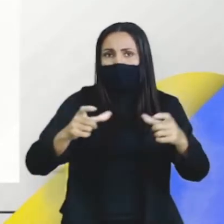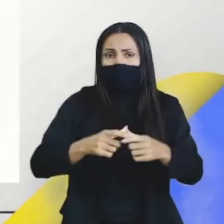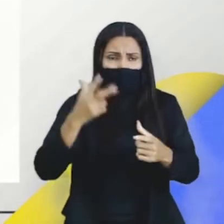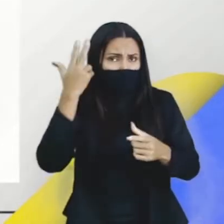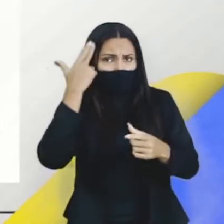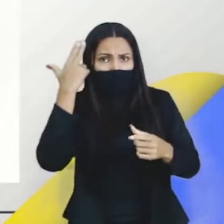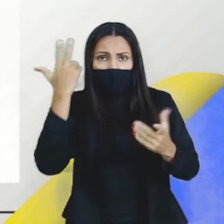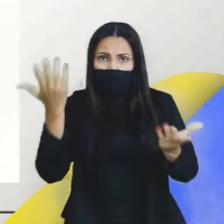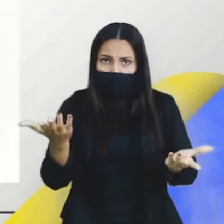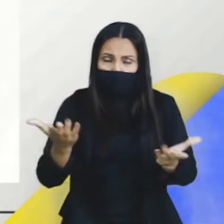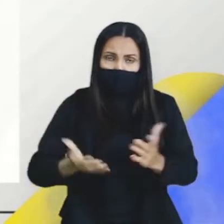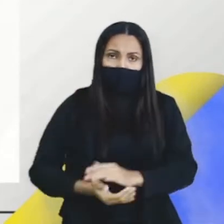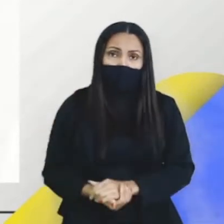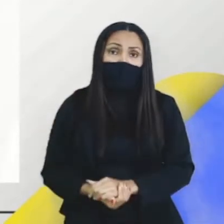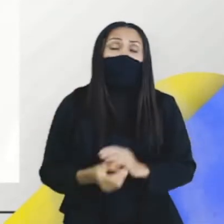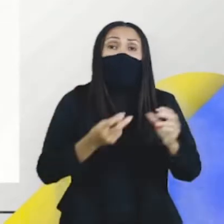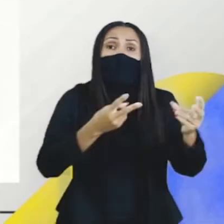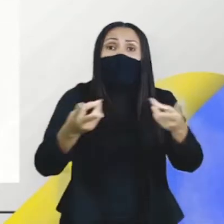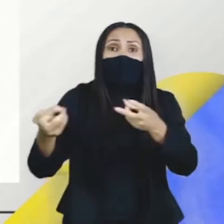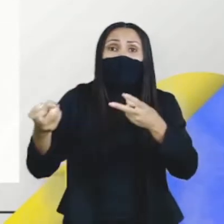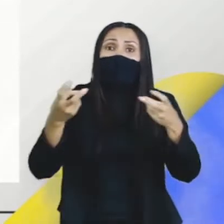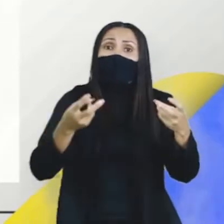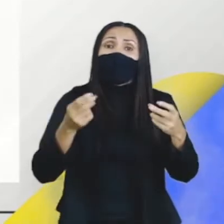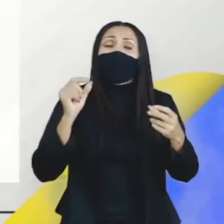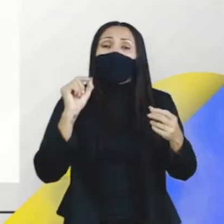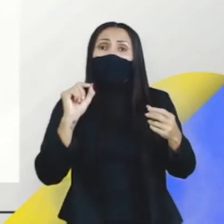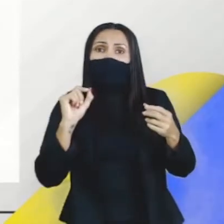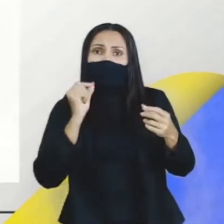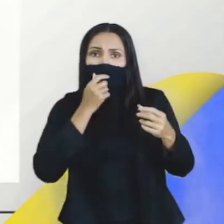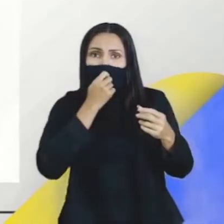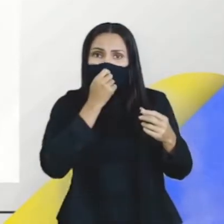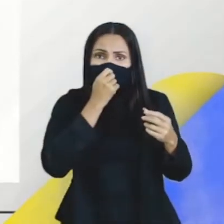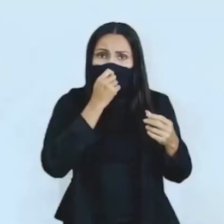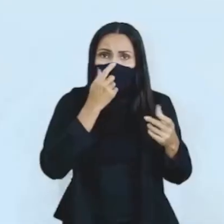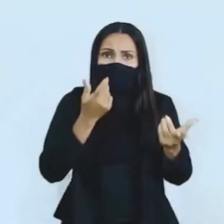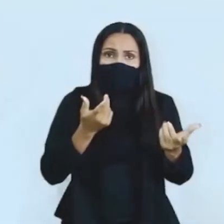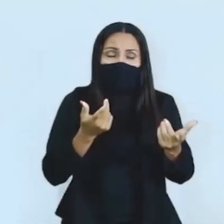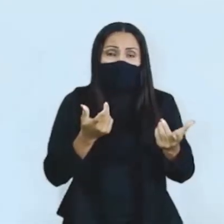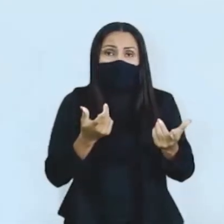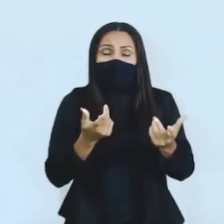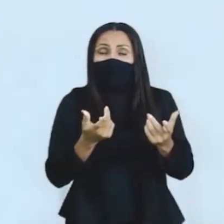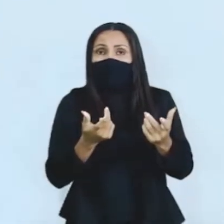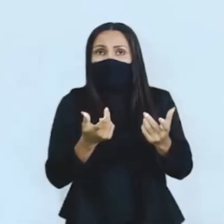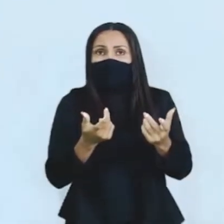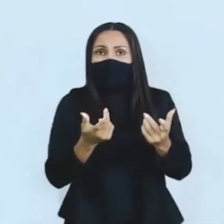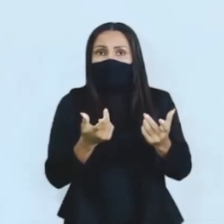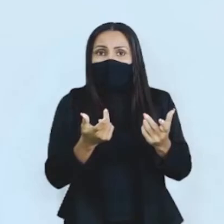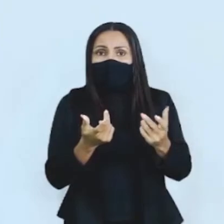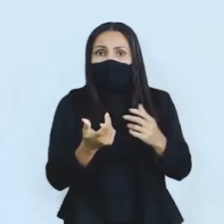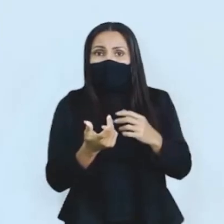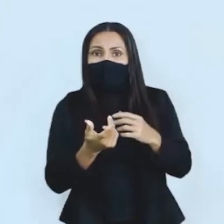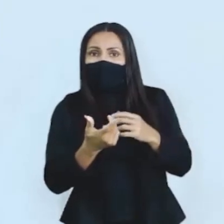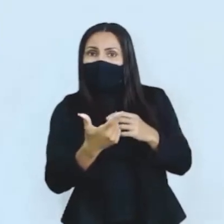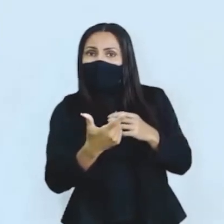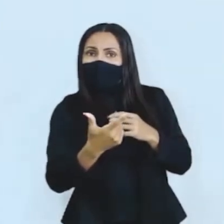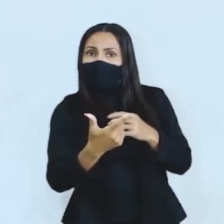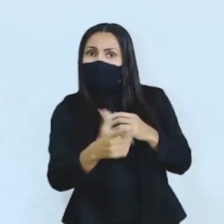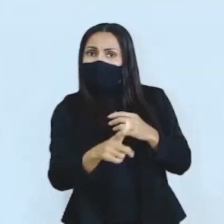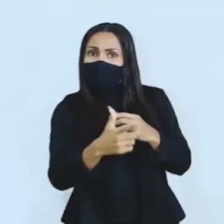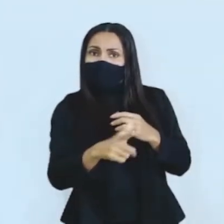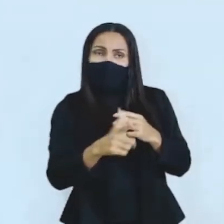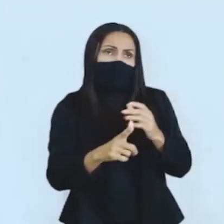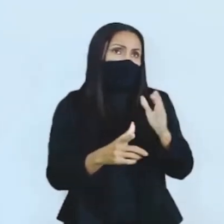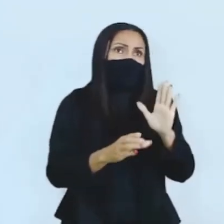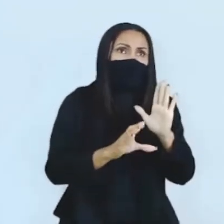naturalmente. Então, percebam que não existe um consenso que está